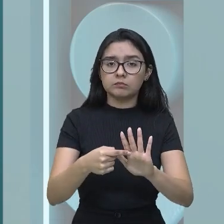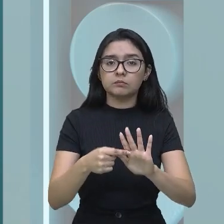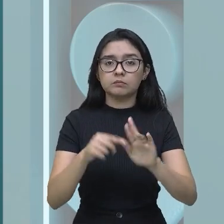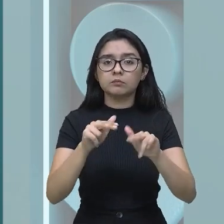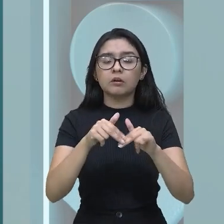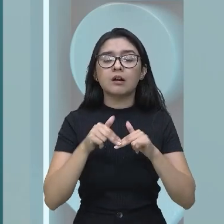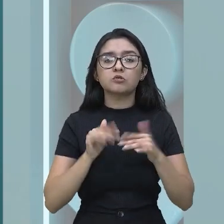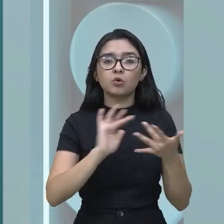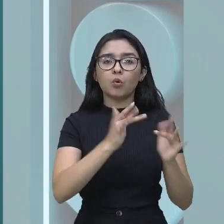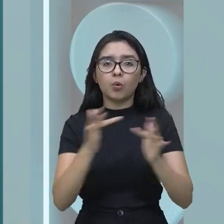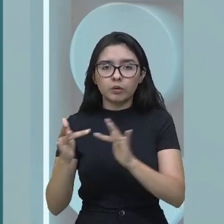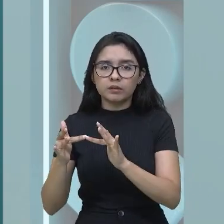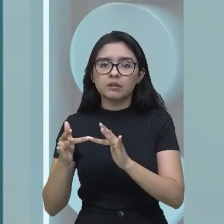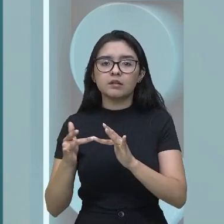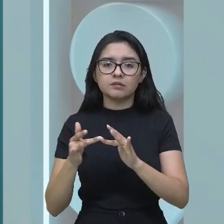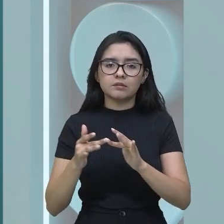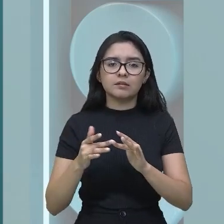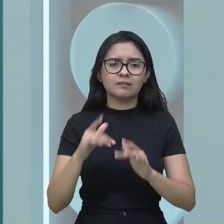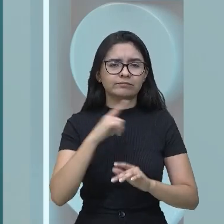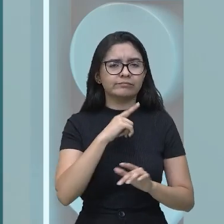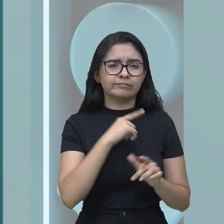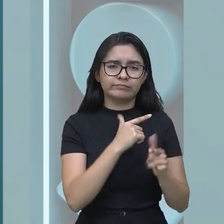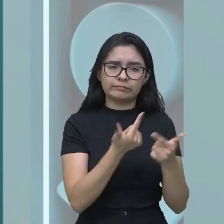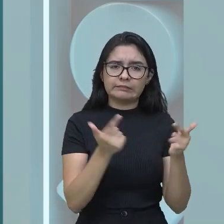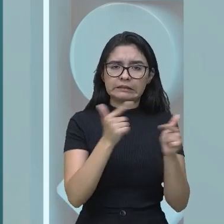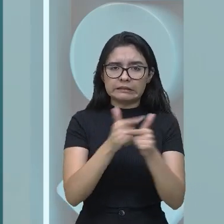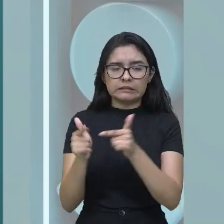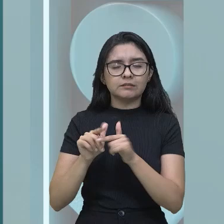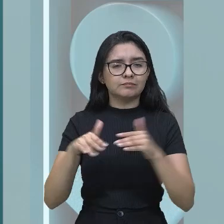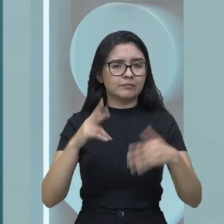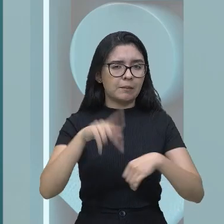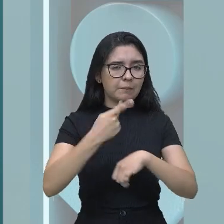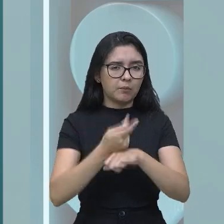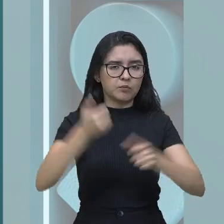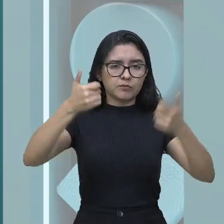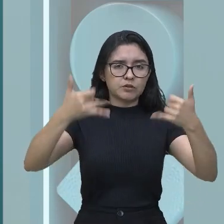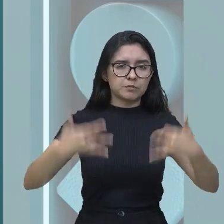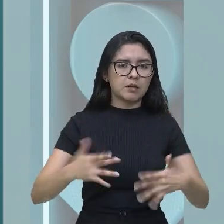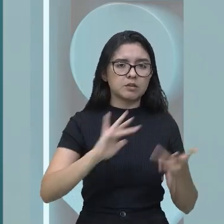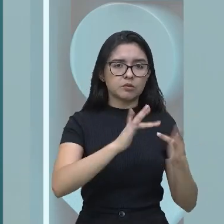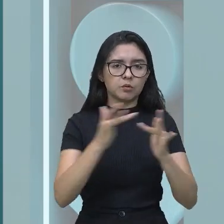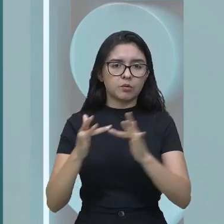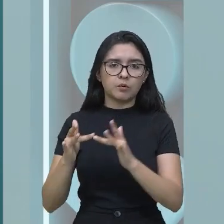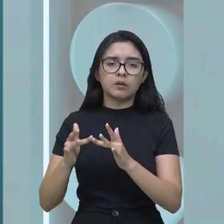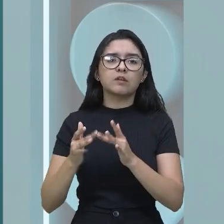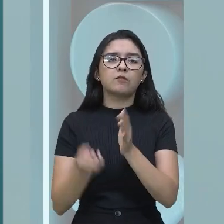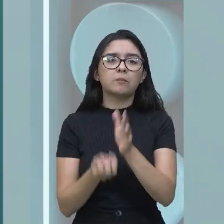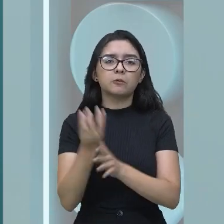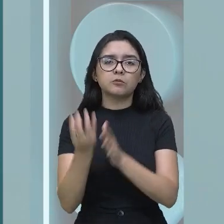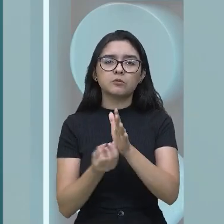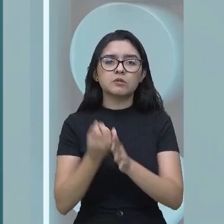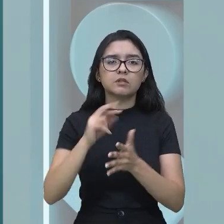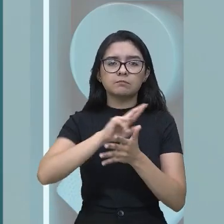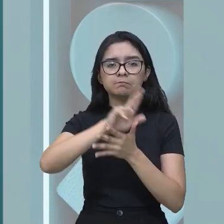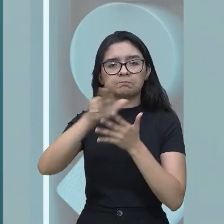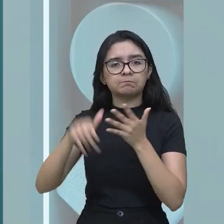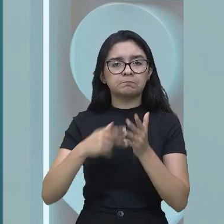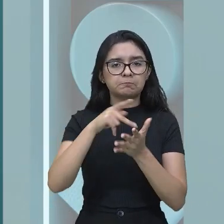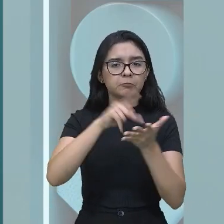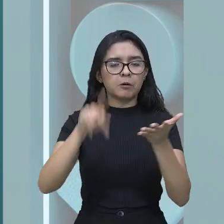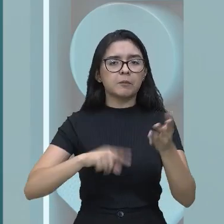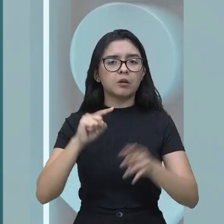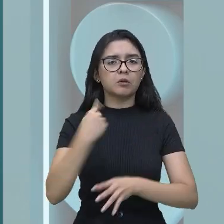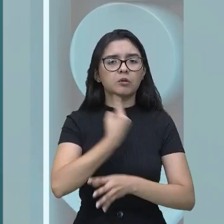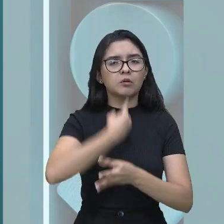contexto era um contexto de tensões a gente vai já falar sobre esse contexto em que foram produzidos os poemas para que a gente possa entender um